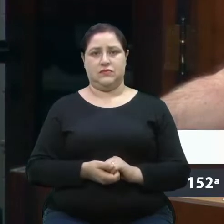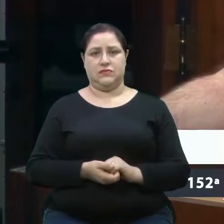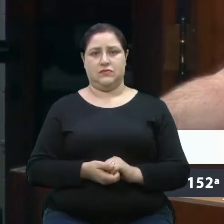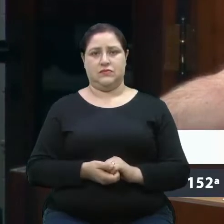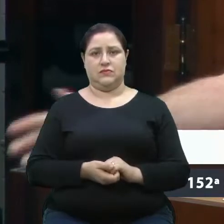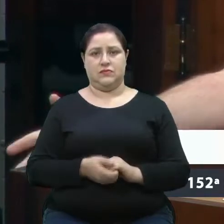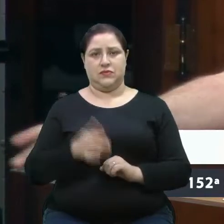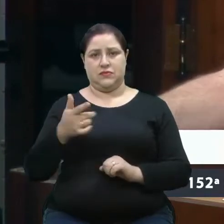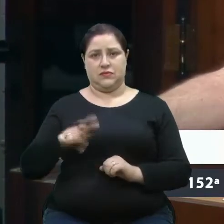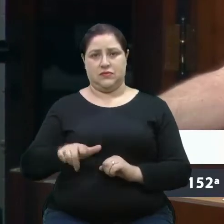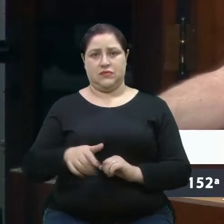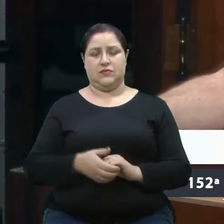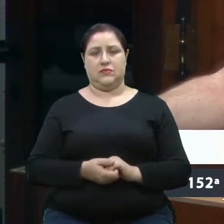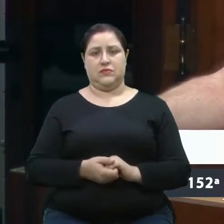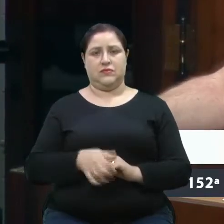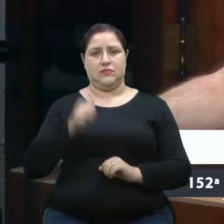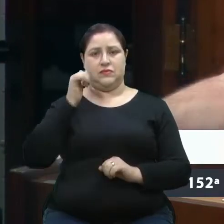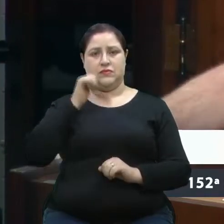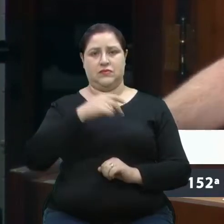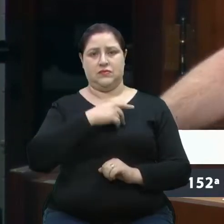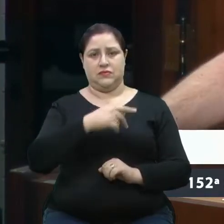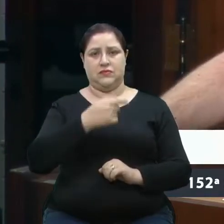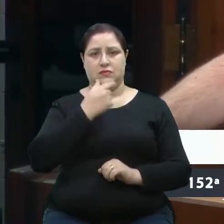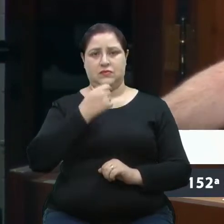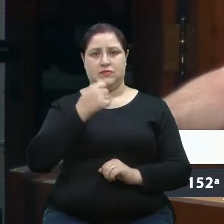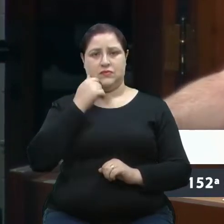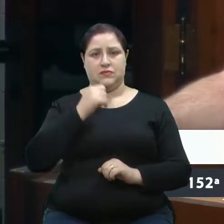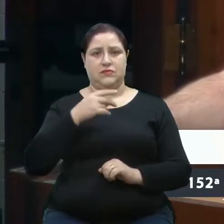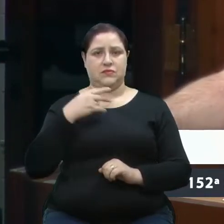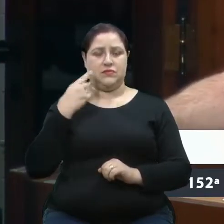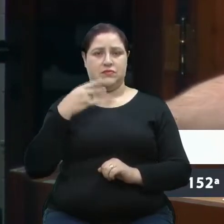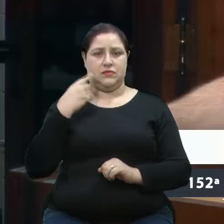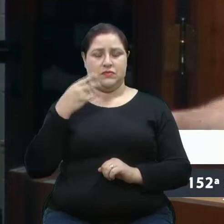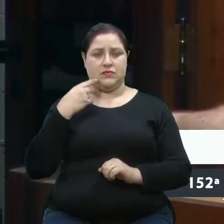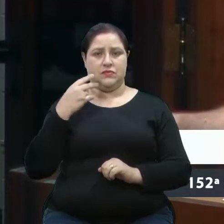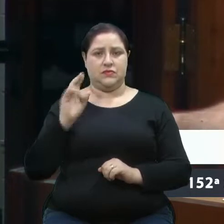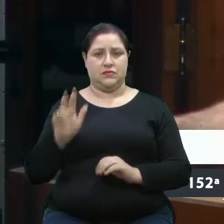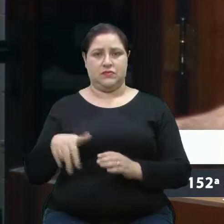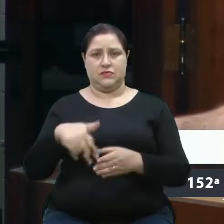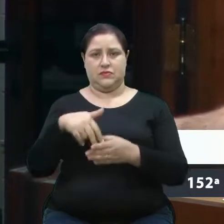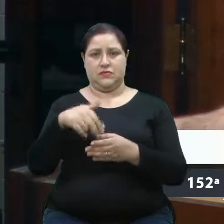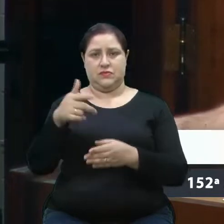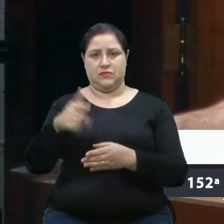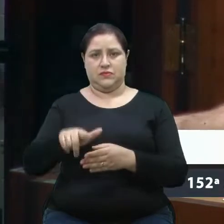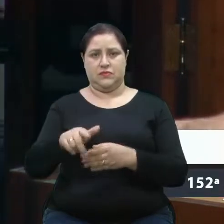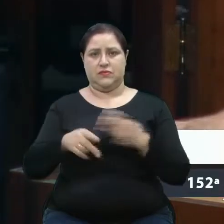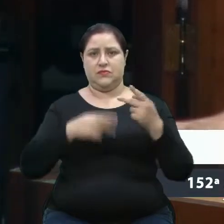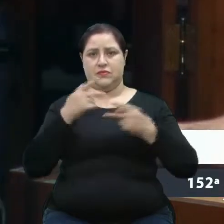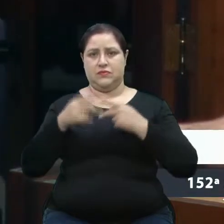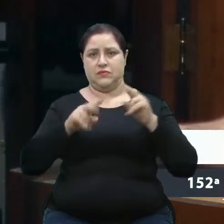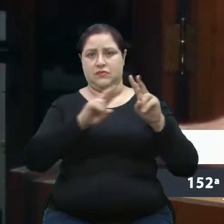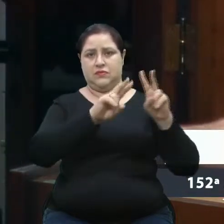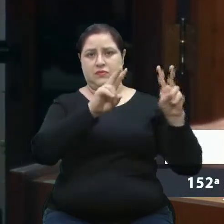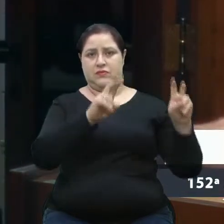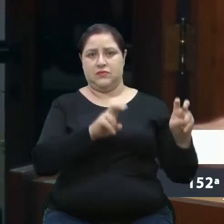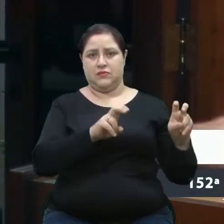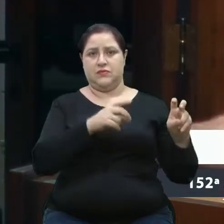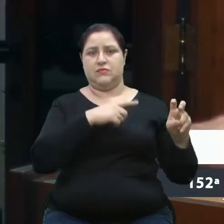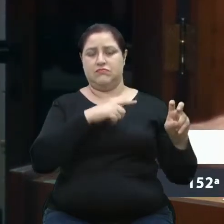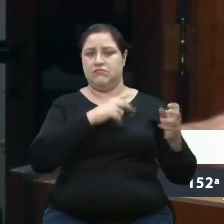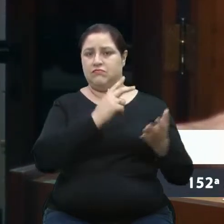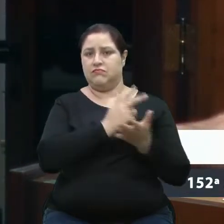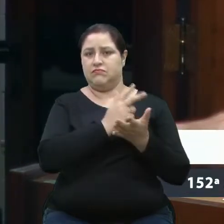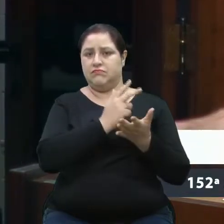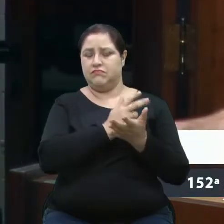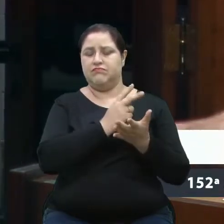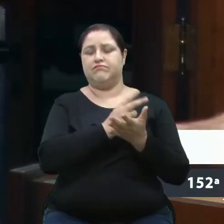novo. Senhora Presidente, senhores e senhoras vereadores, subo essa tribuna hoje para falar sobre um assunto que vem constantemente à